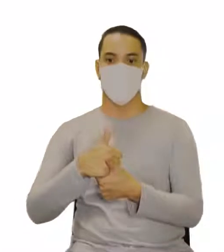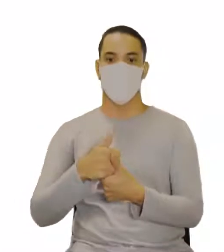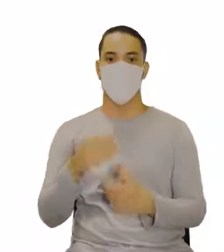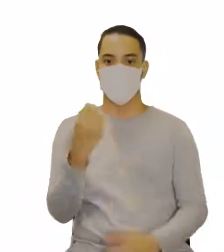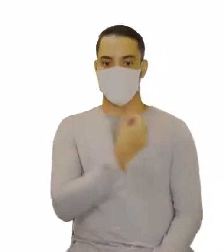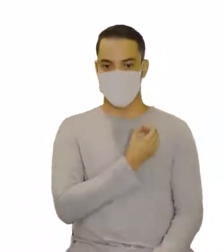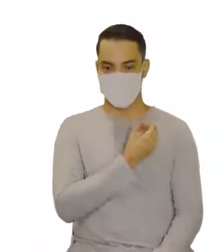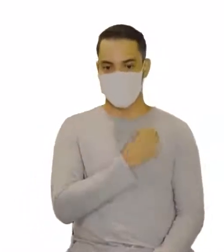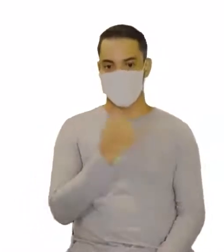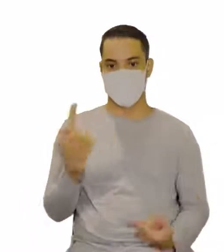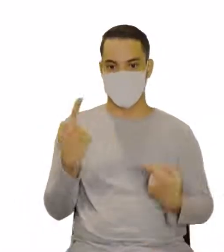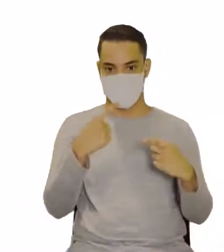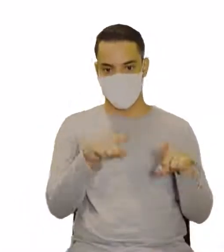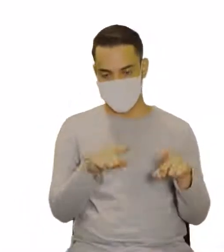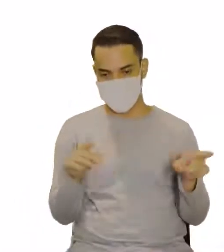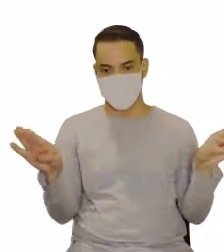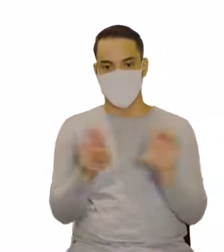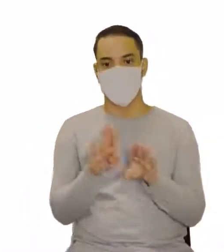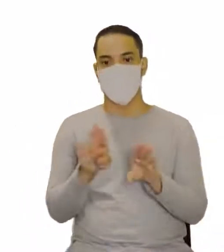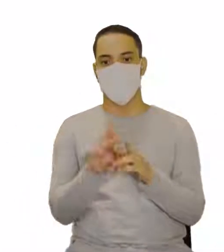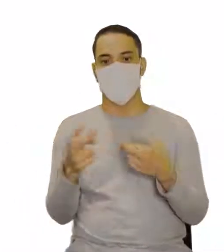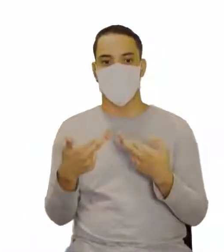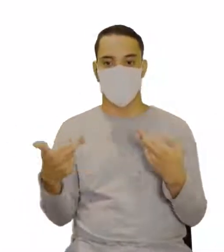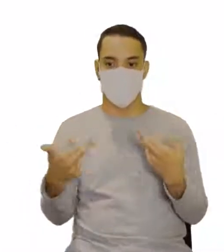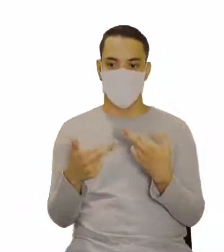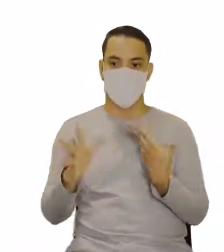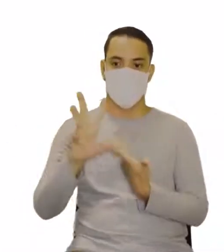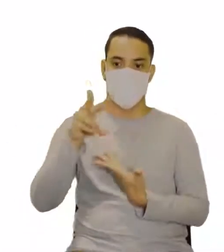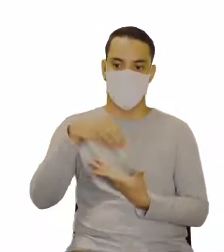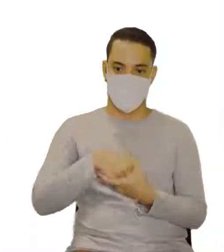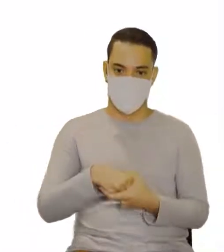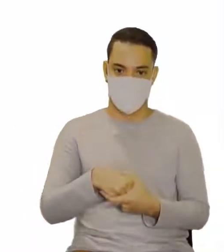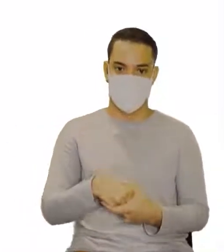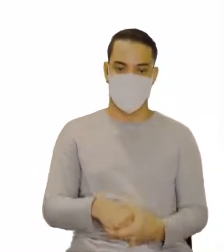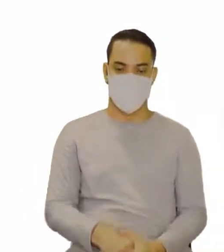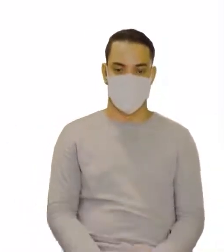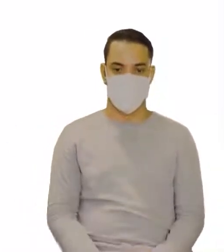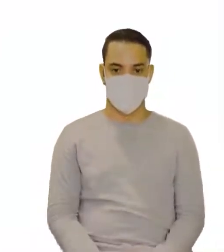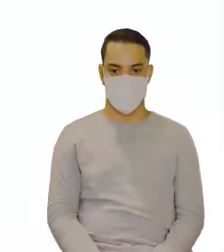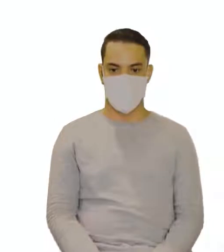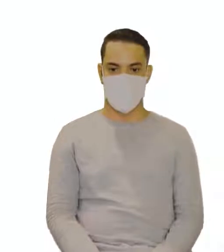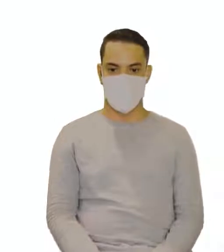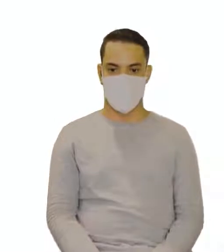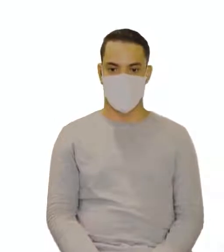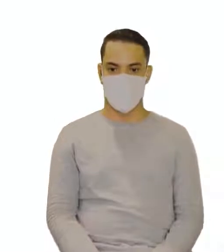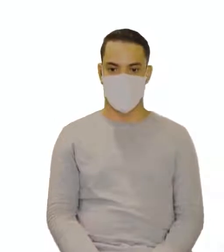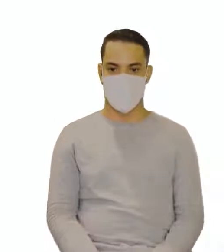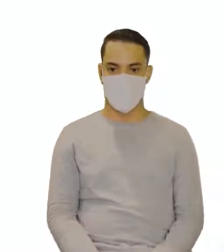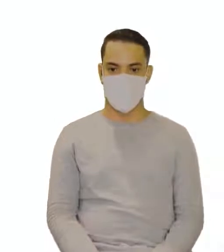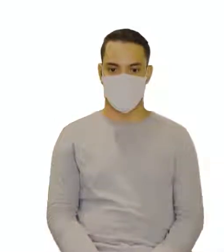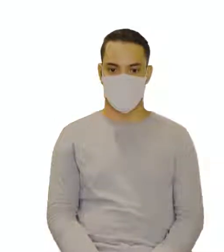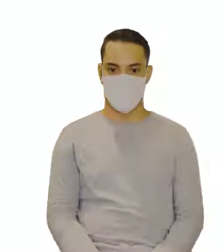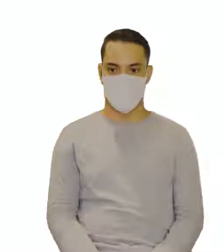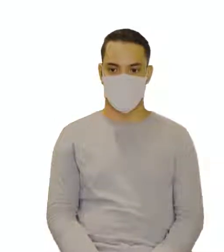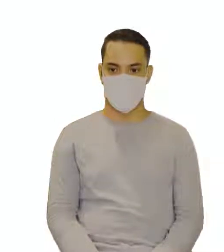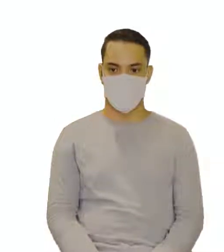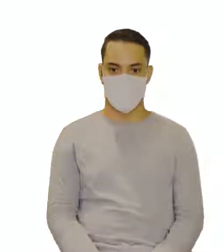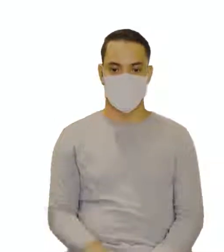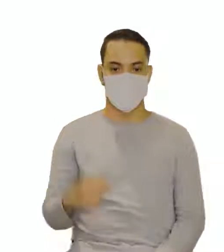da contra-eletromotriz, resistência e a outra resistência. Então, aqui, ó, nesse caso, se eu